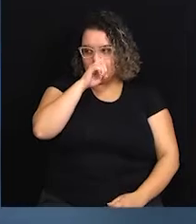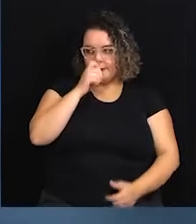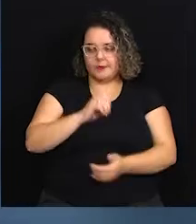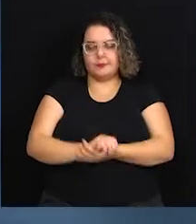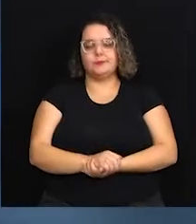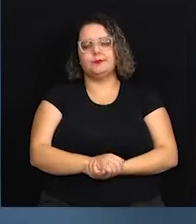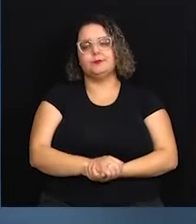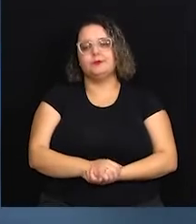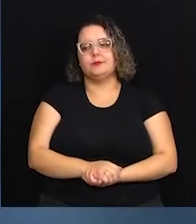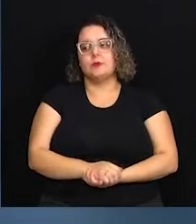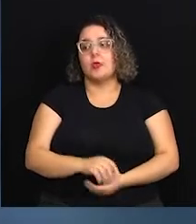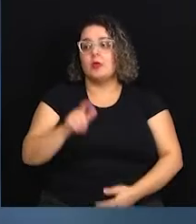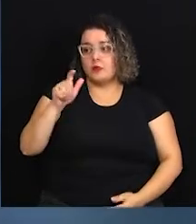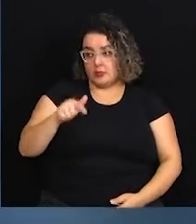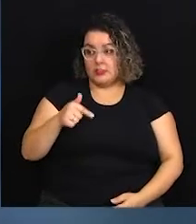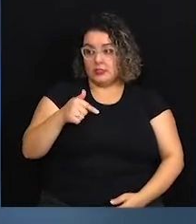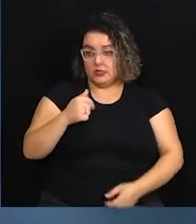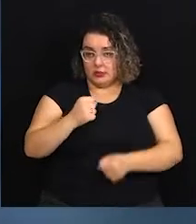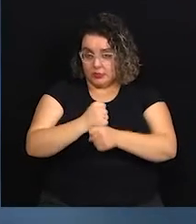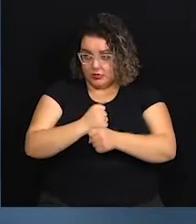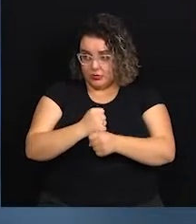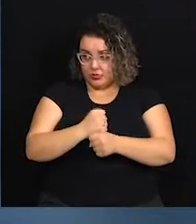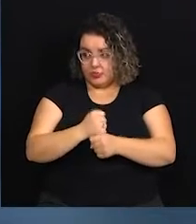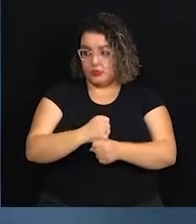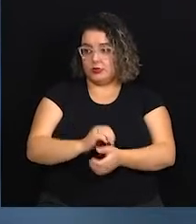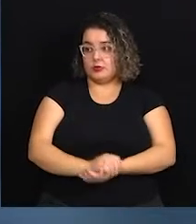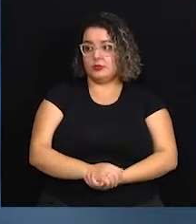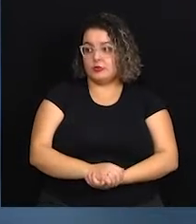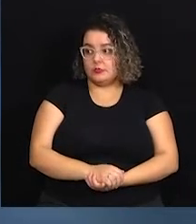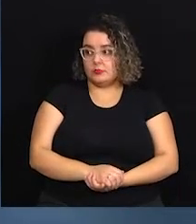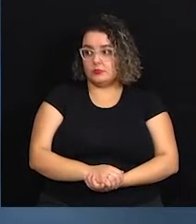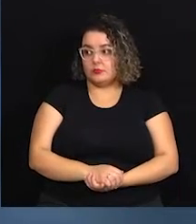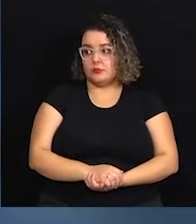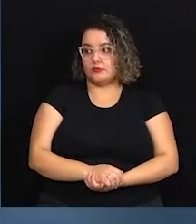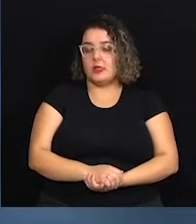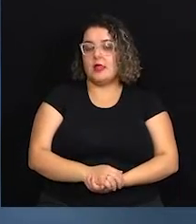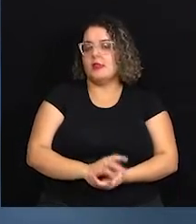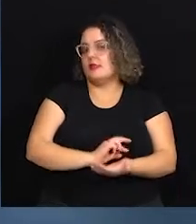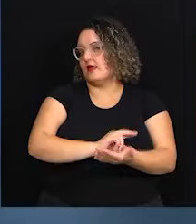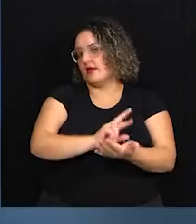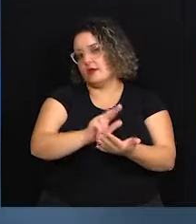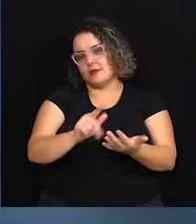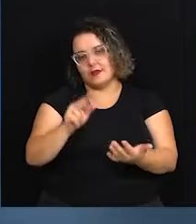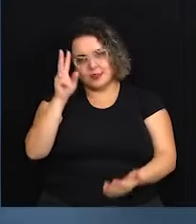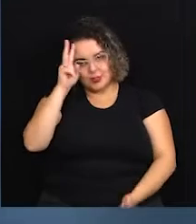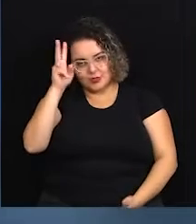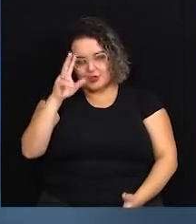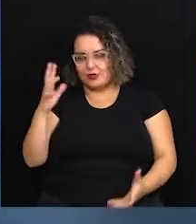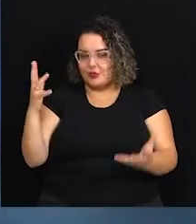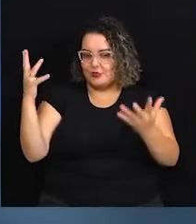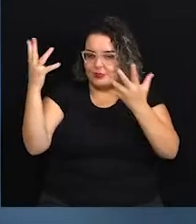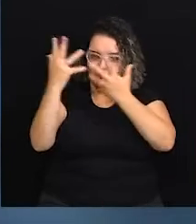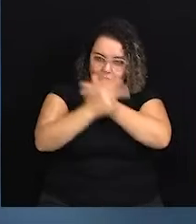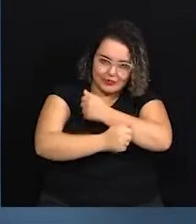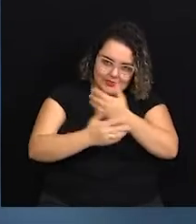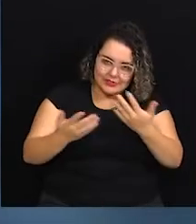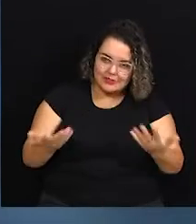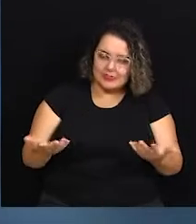Mas você já está aqui há 7 anos, né, que você falou, então eu acredito que tem muita história bonita, muita